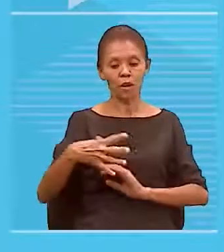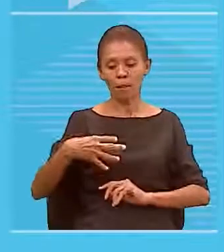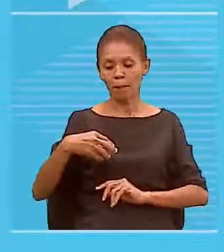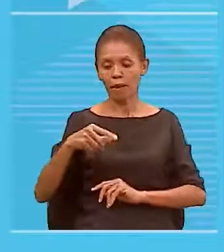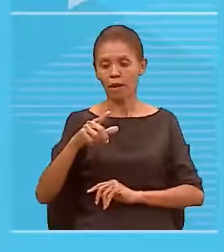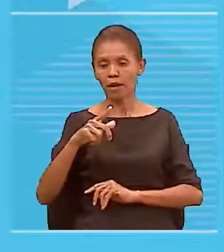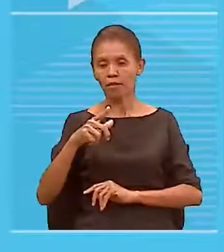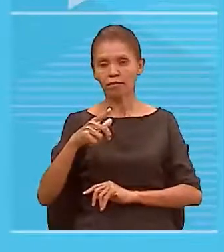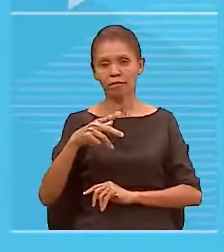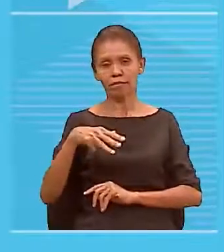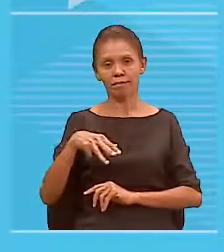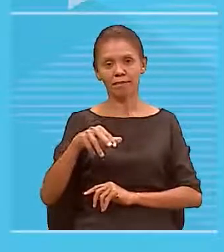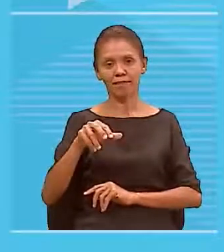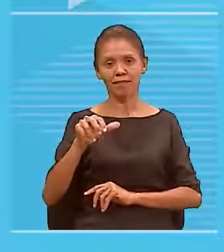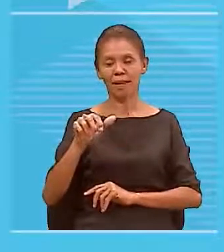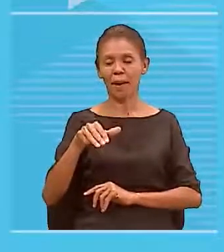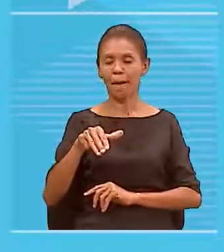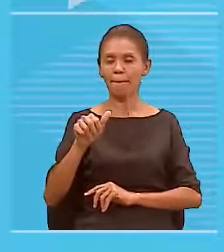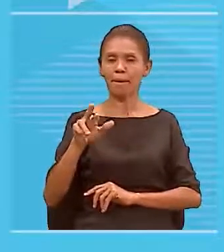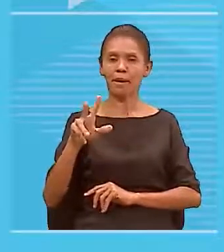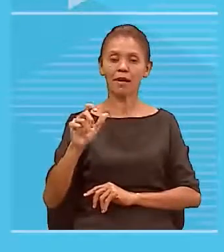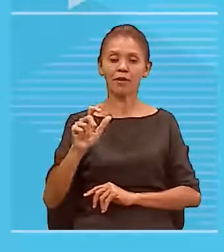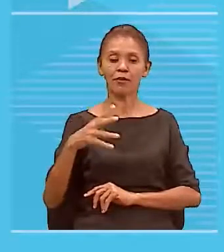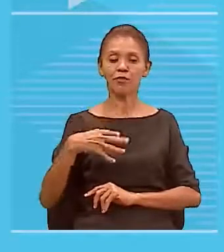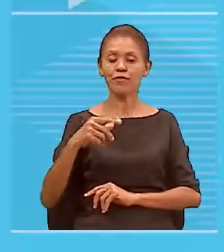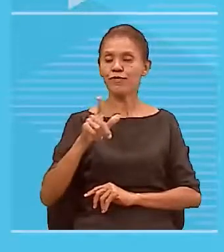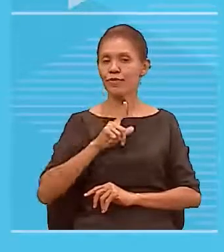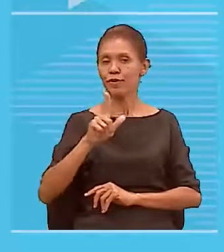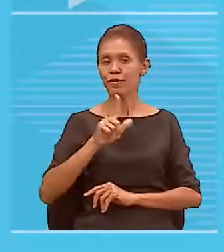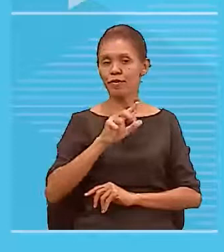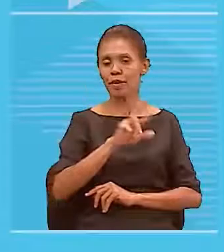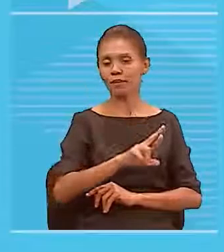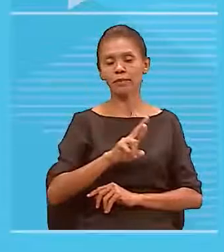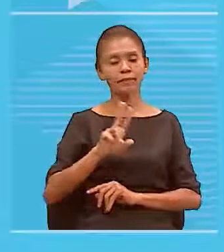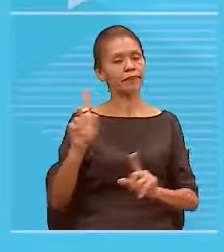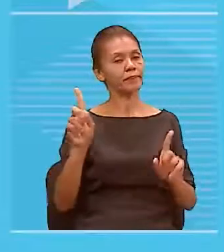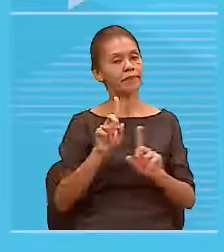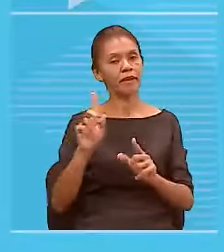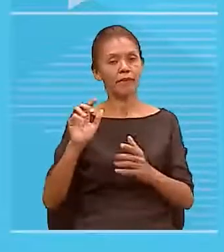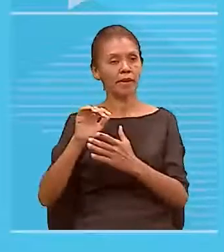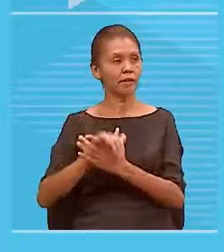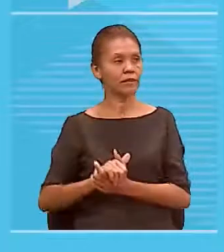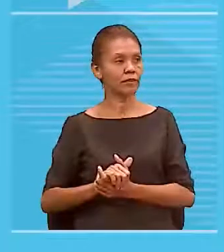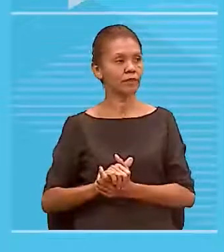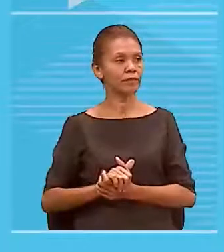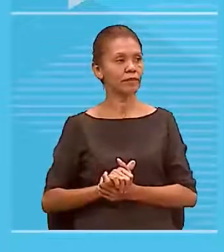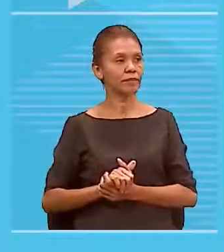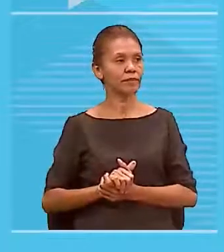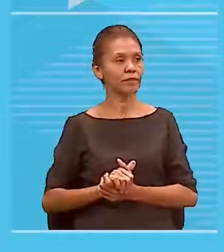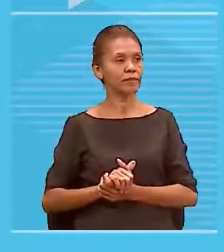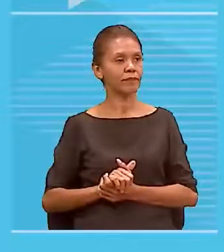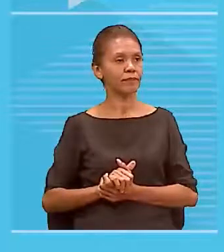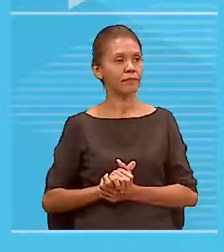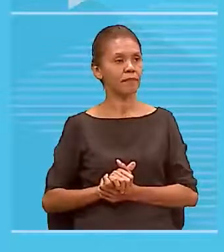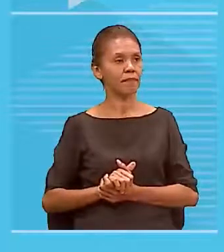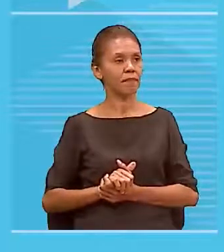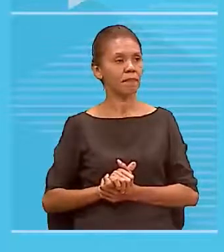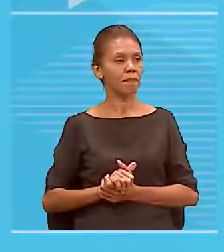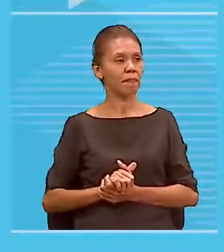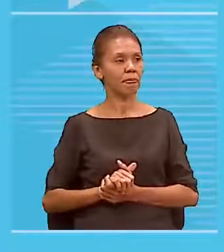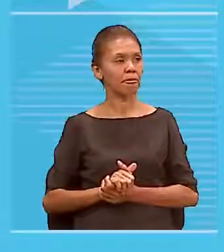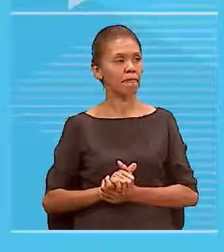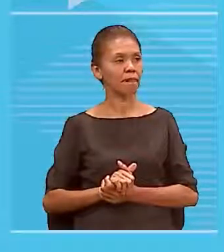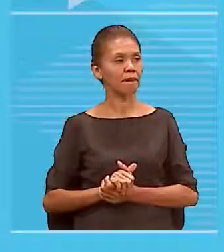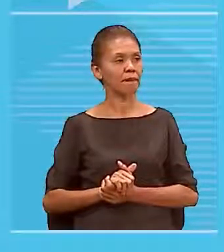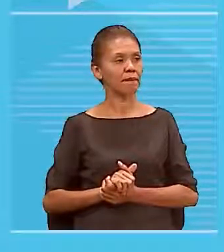um filho a mocinha respondeu não casou aqui ó homem ou mulher foi baseado nessa